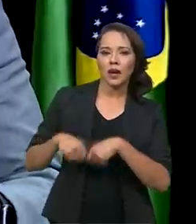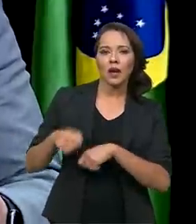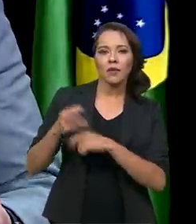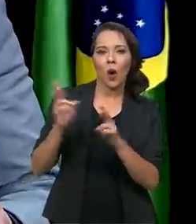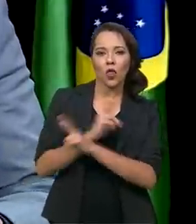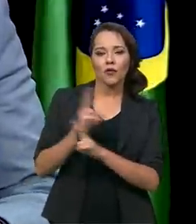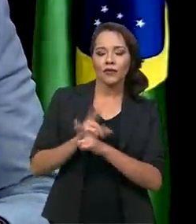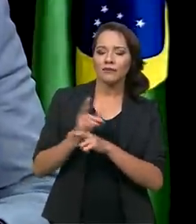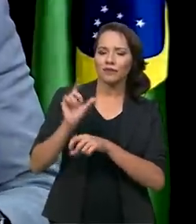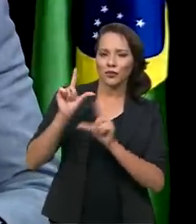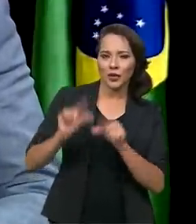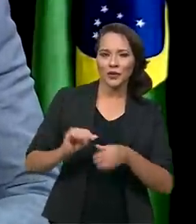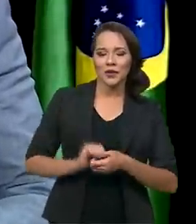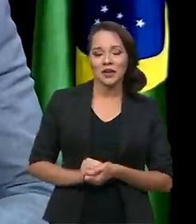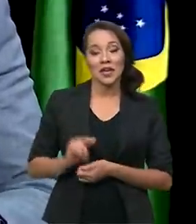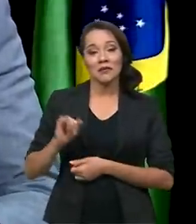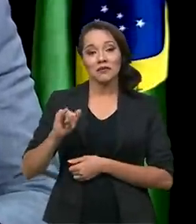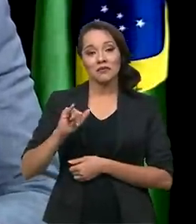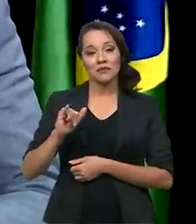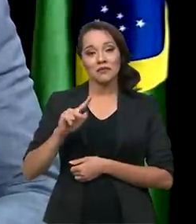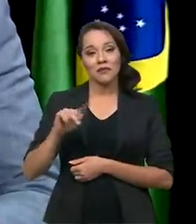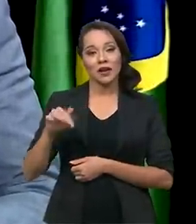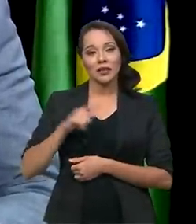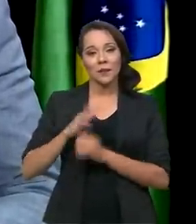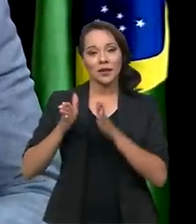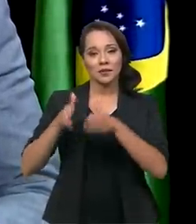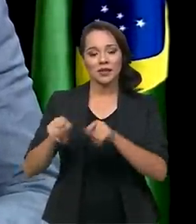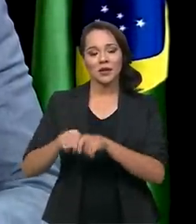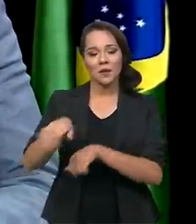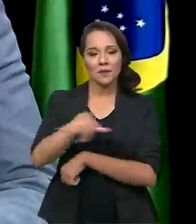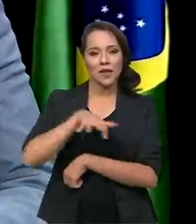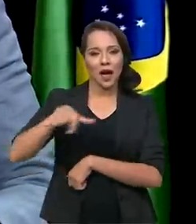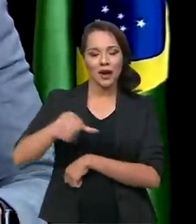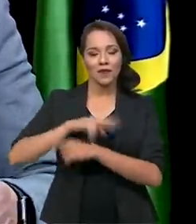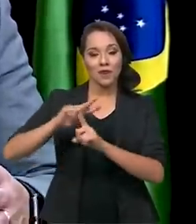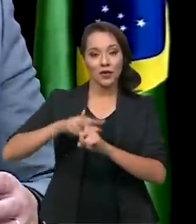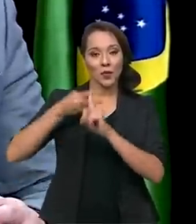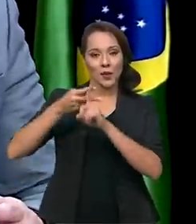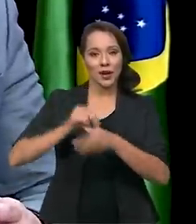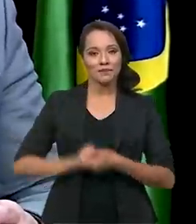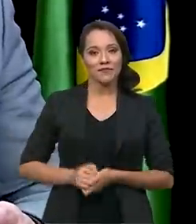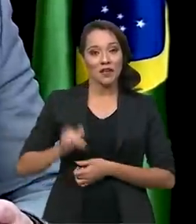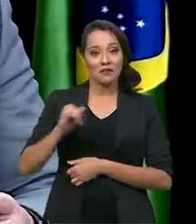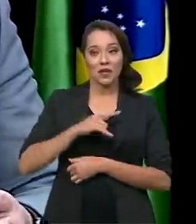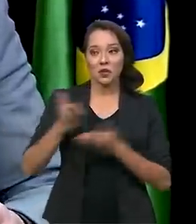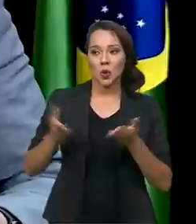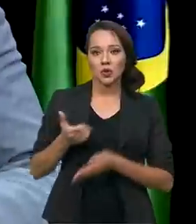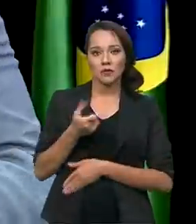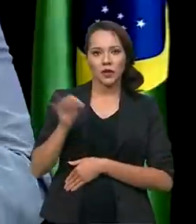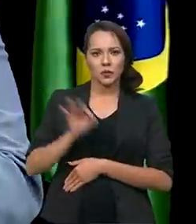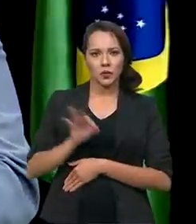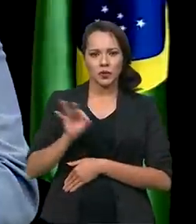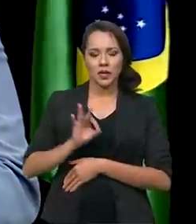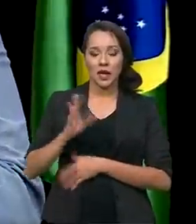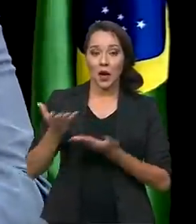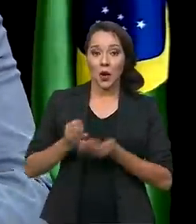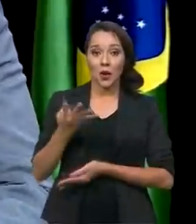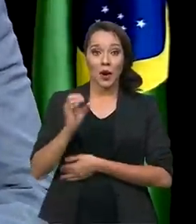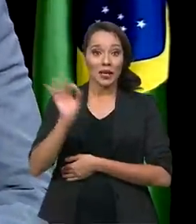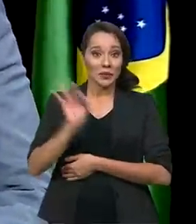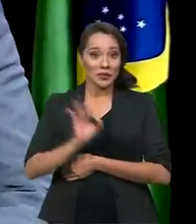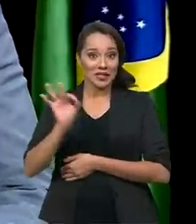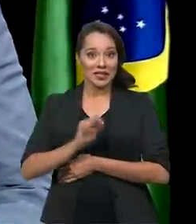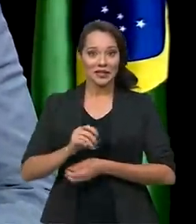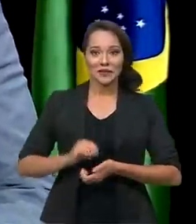diminui, a gente deve ter uma participação do modo ferroviário na matriz que vai dobrar, vai sair dos atuais 20% para